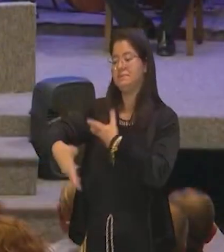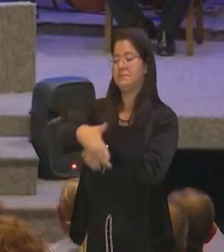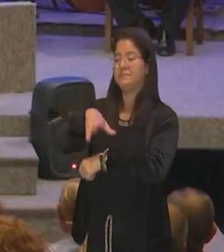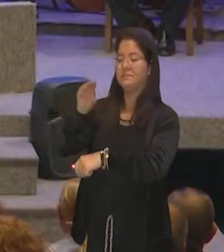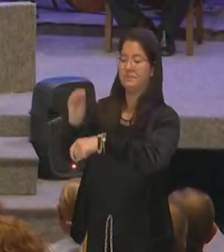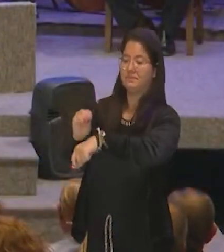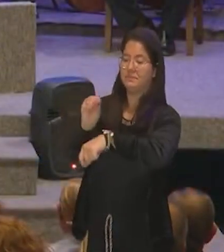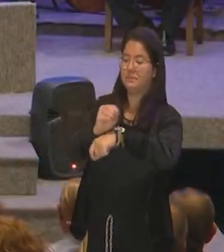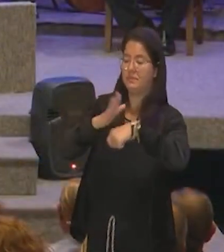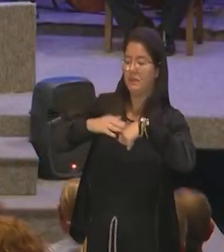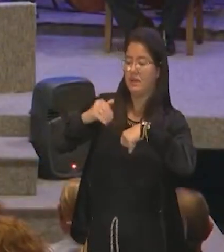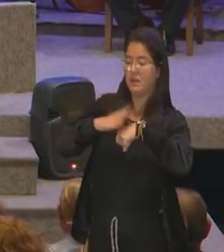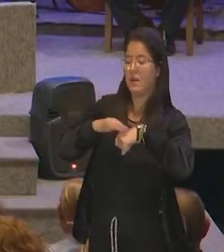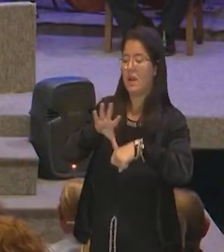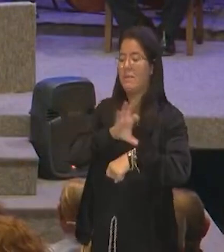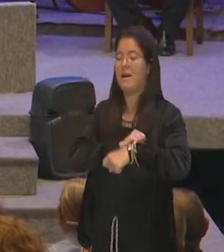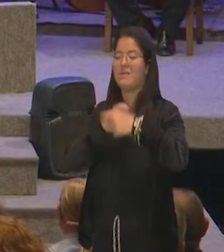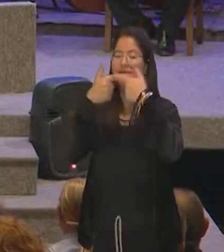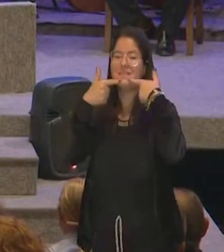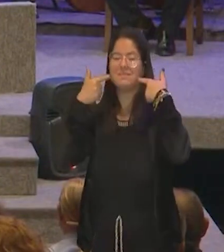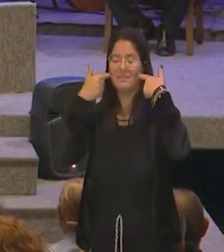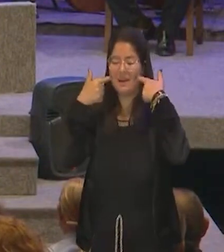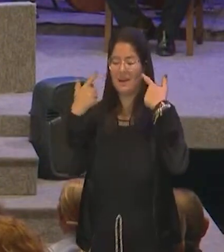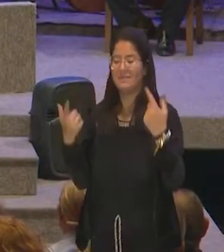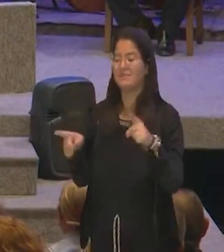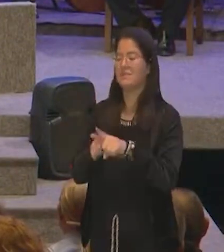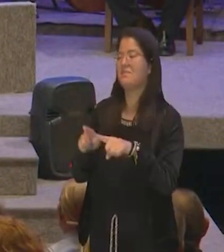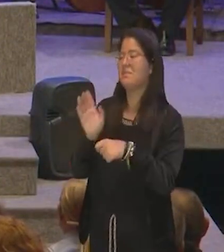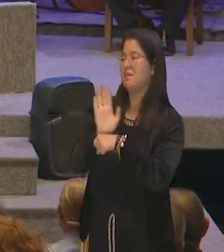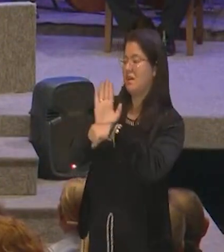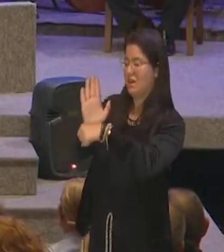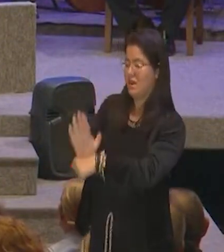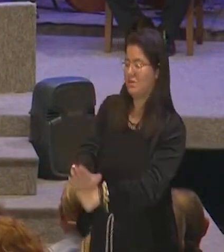cordato, simpático, hospitaleiro.